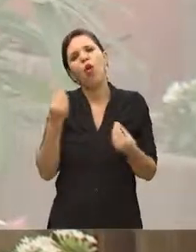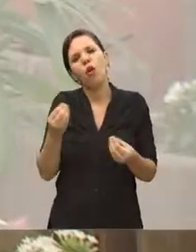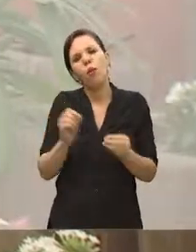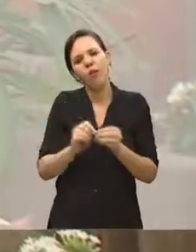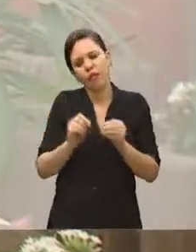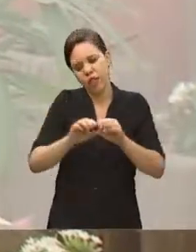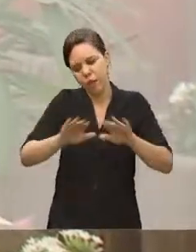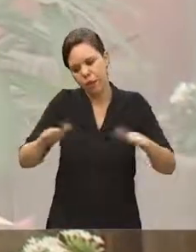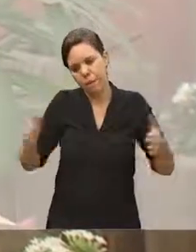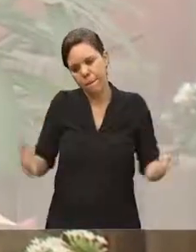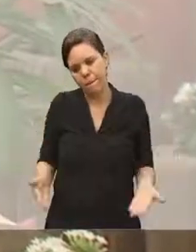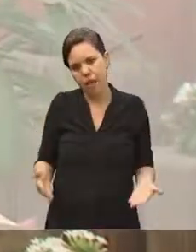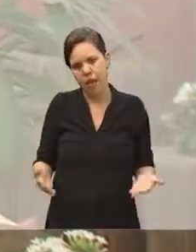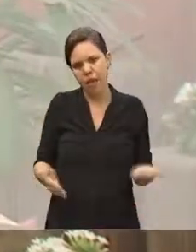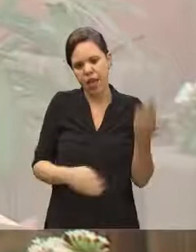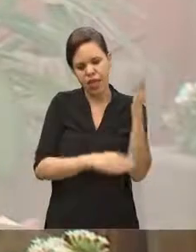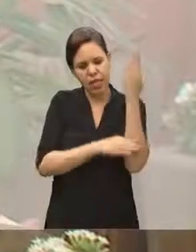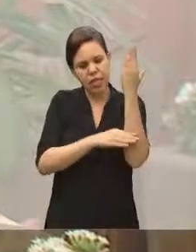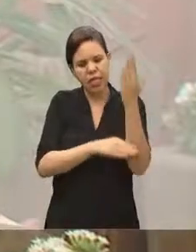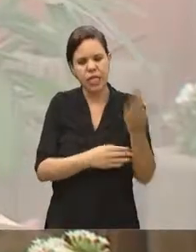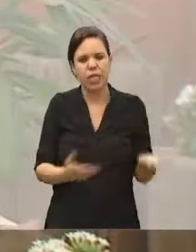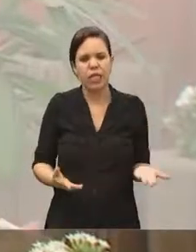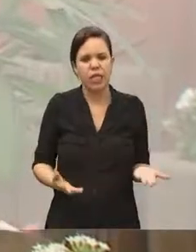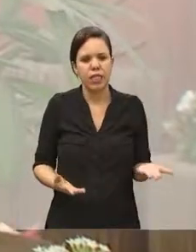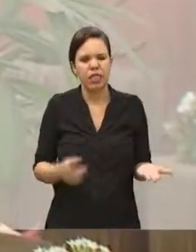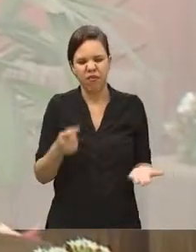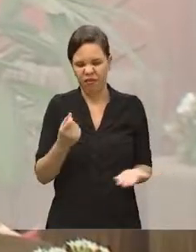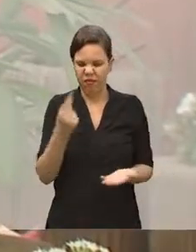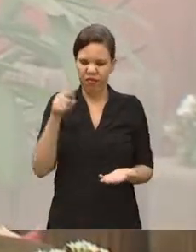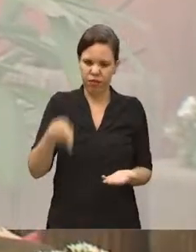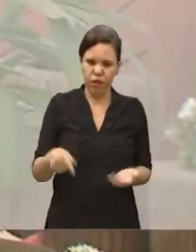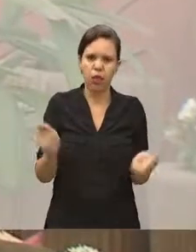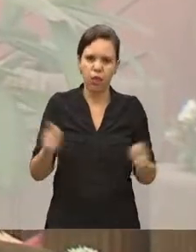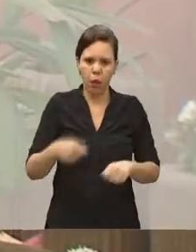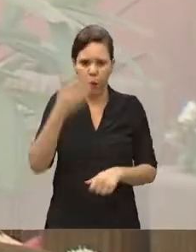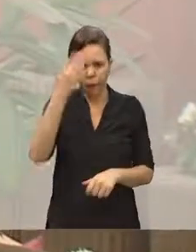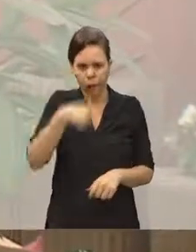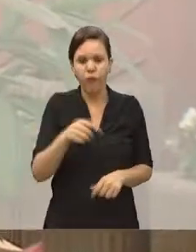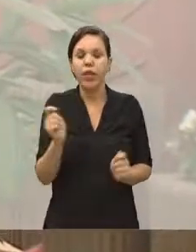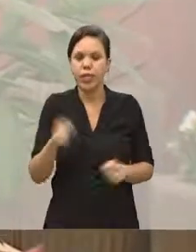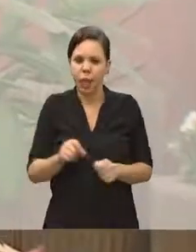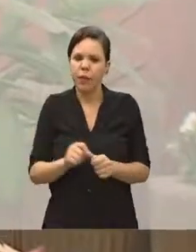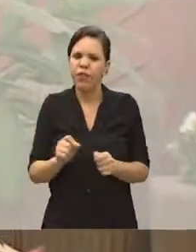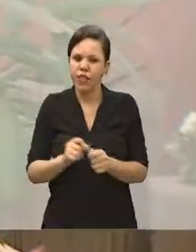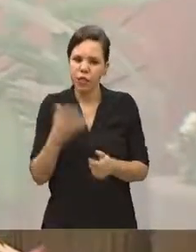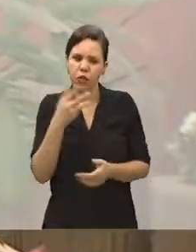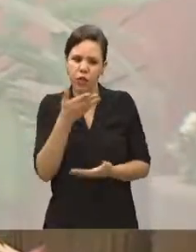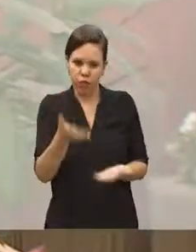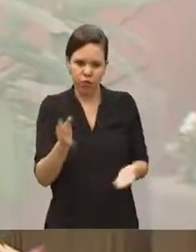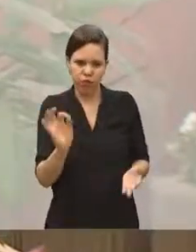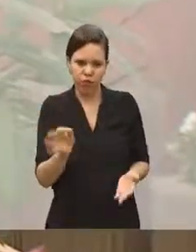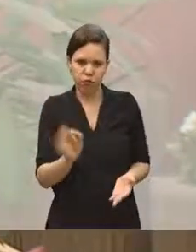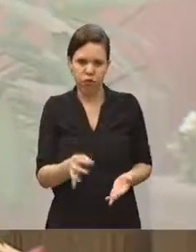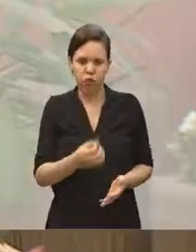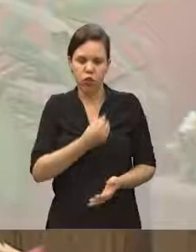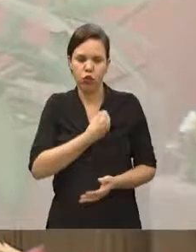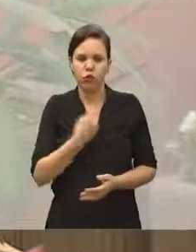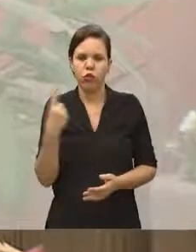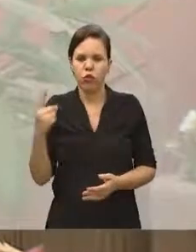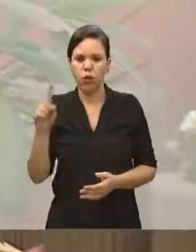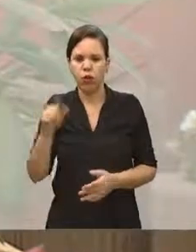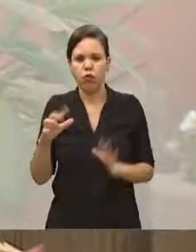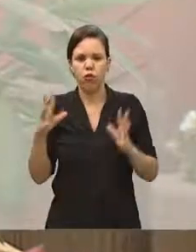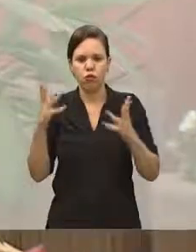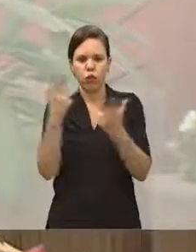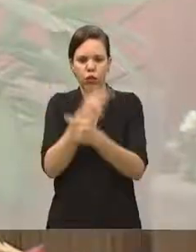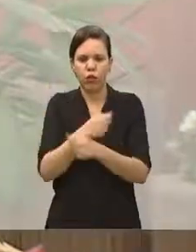uma mesa de pallet, como eu vou fazer isso, vai ficar esquisito. E aqui você prova que não. Claro, com certeza. O número 1 é que tudo